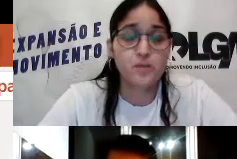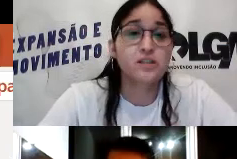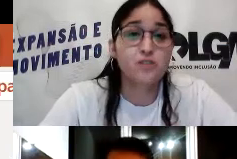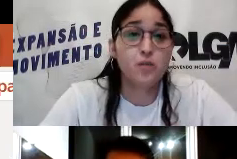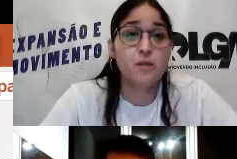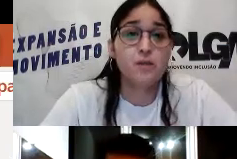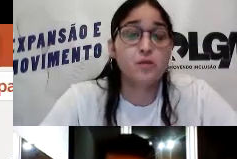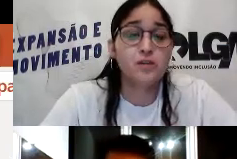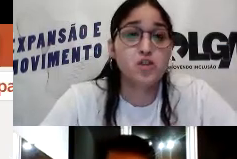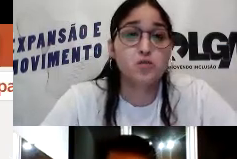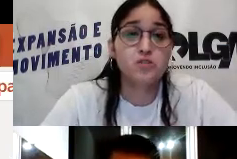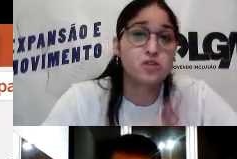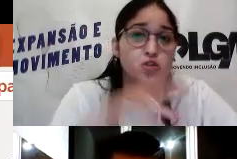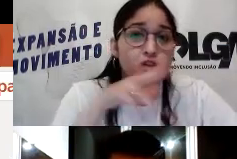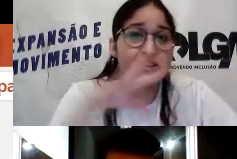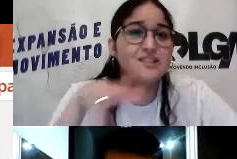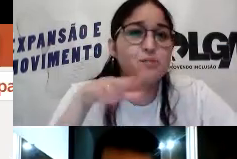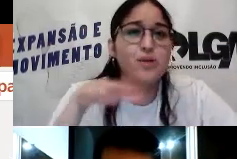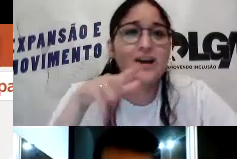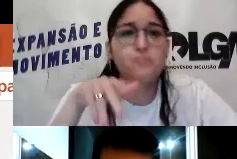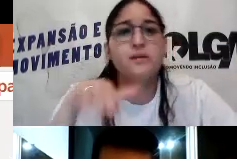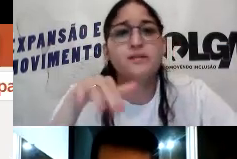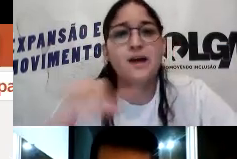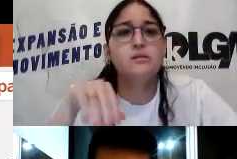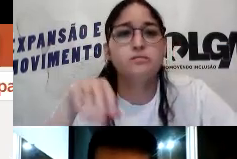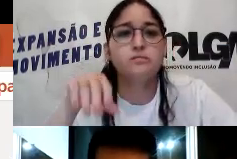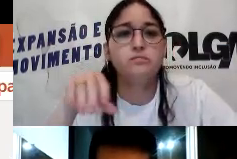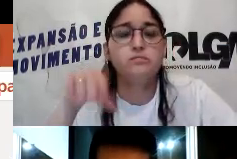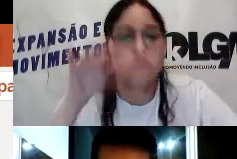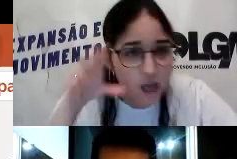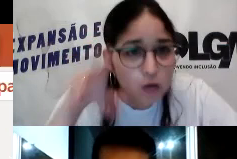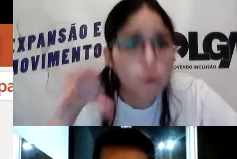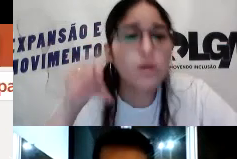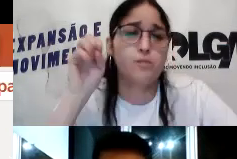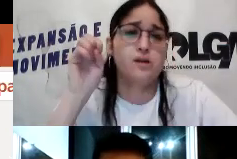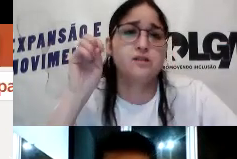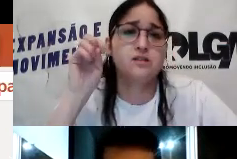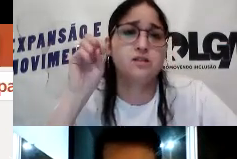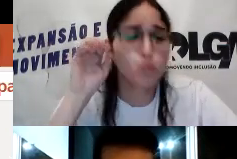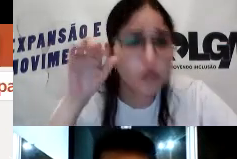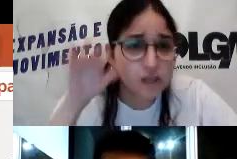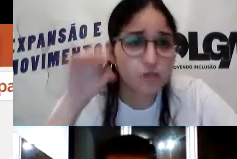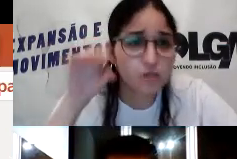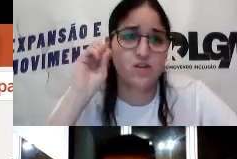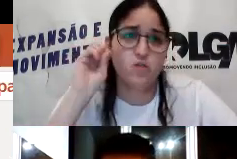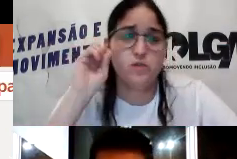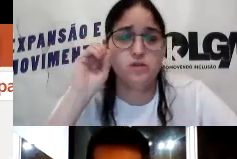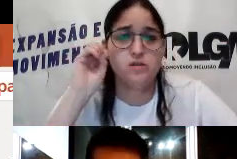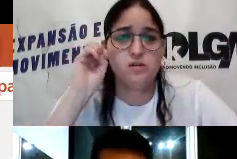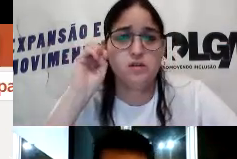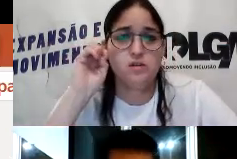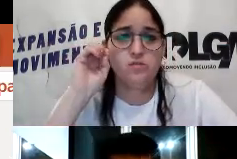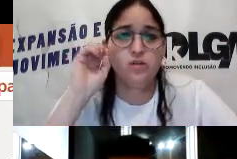O pediatra falou para minha mãe quando a gente tinha 11 meses, se elas demorarem para andar, é normal, porque elas nasceram com 1 quilo cada